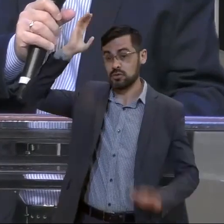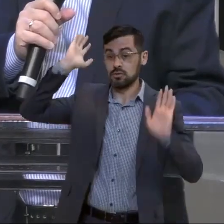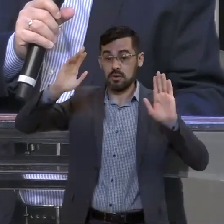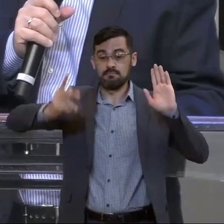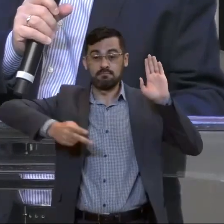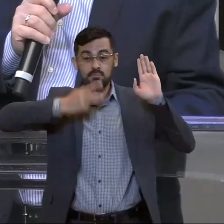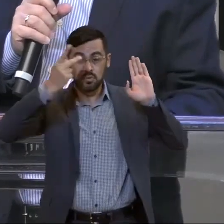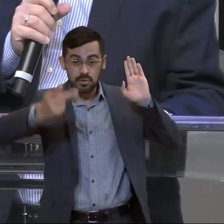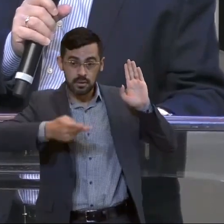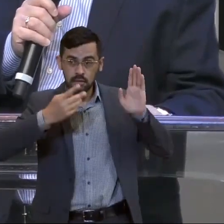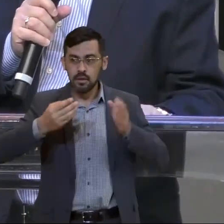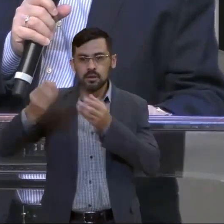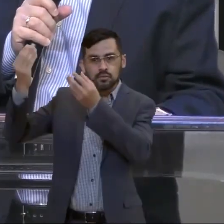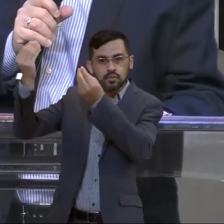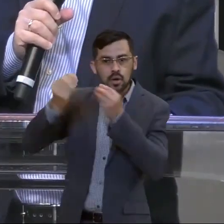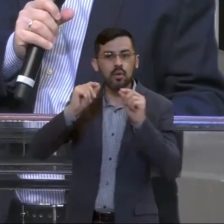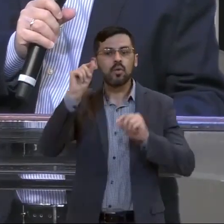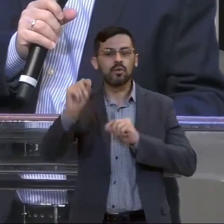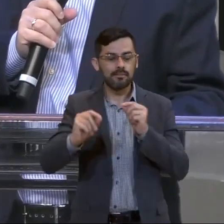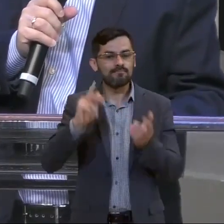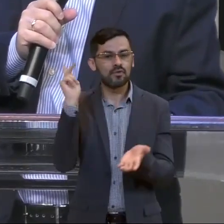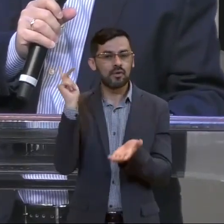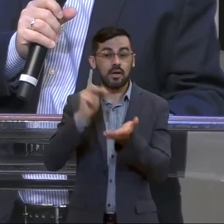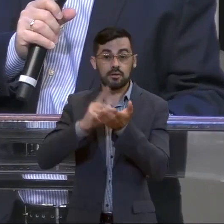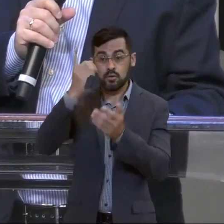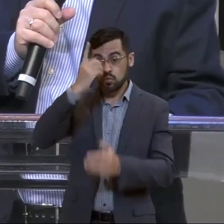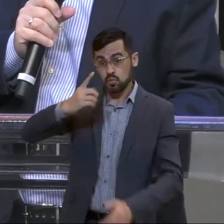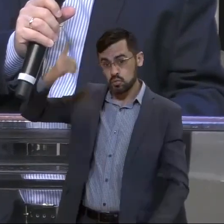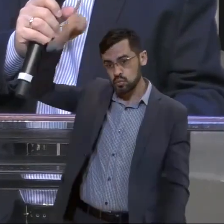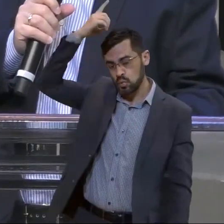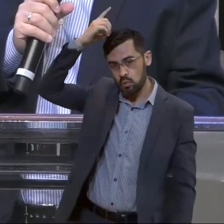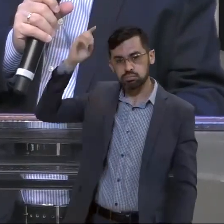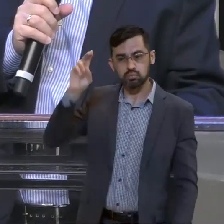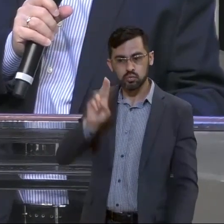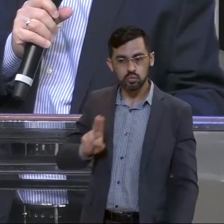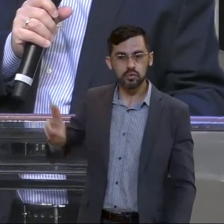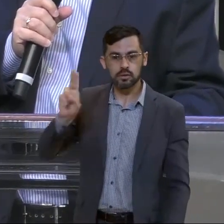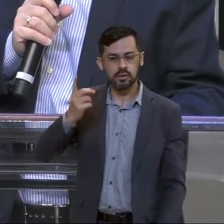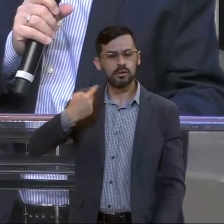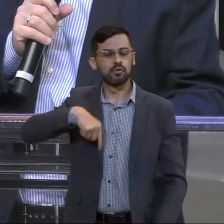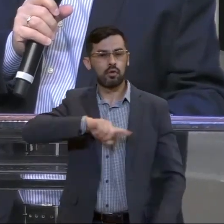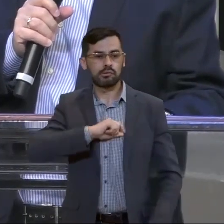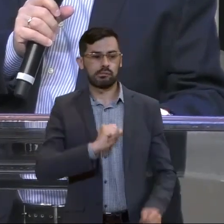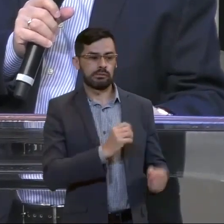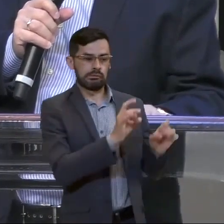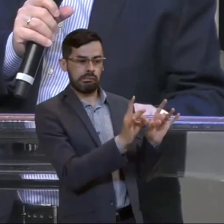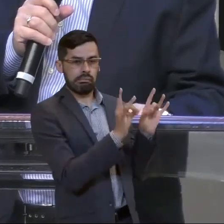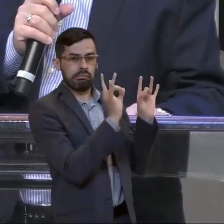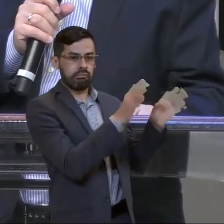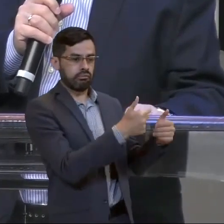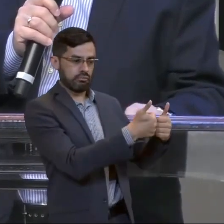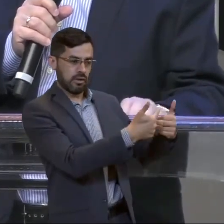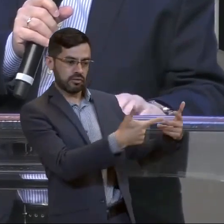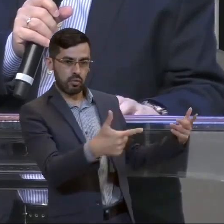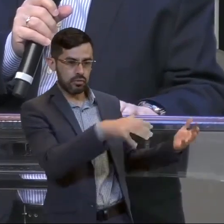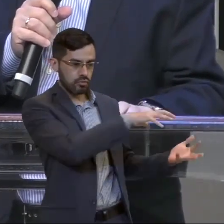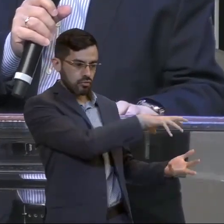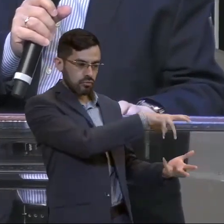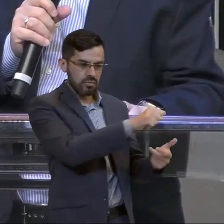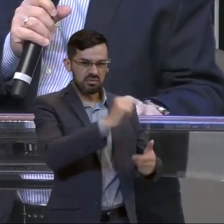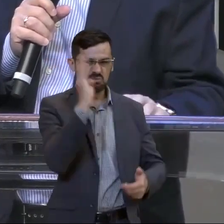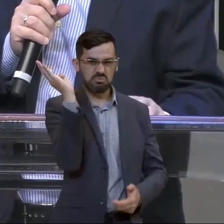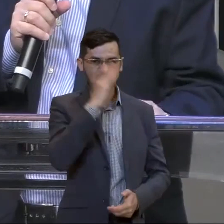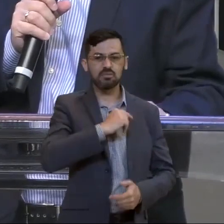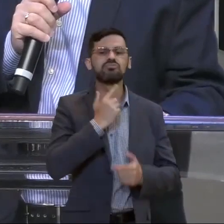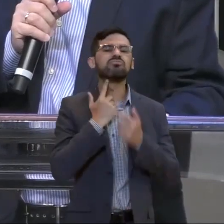prometeu, e Ele fez isso para que, por meio desses dons, nós escapássemos da imoralidade que os maus